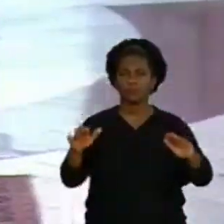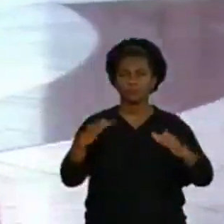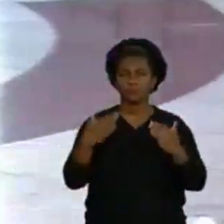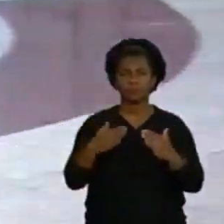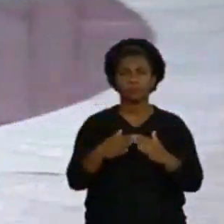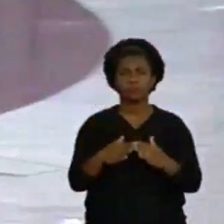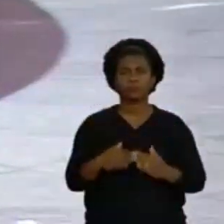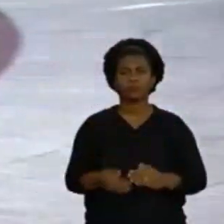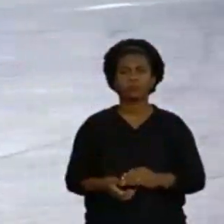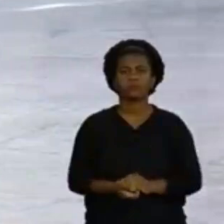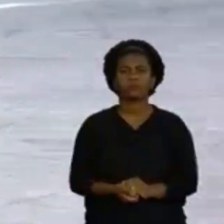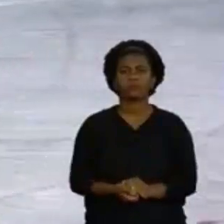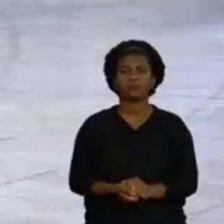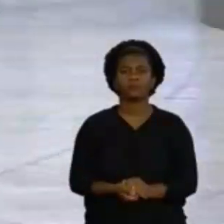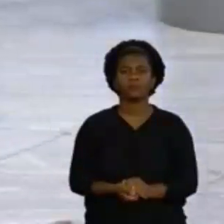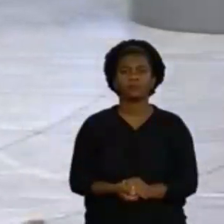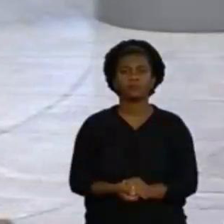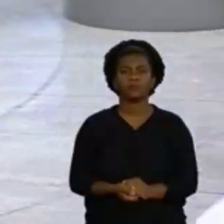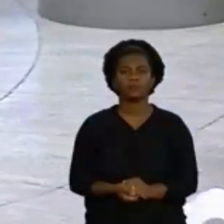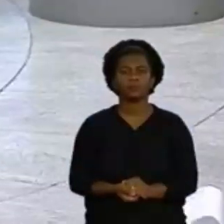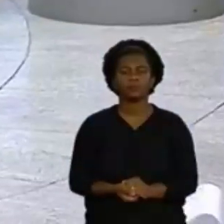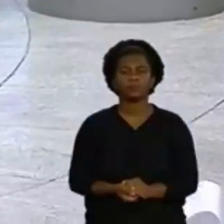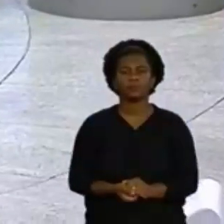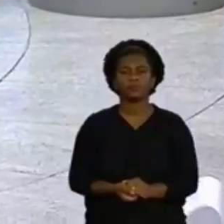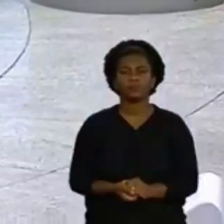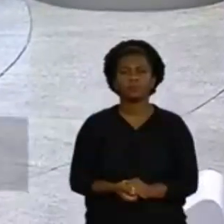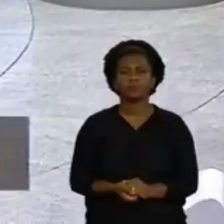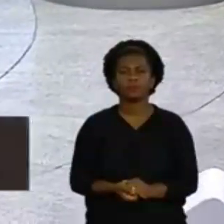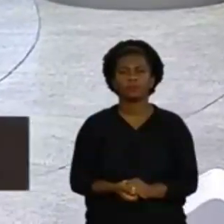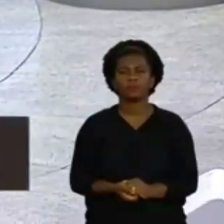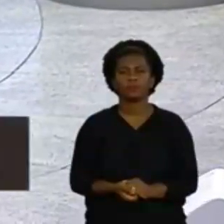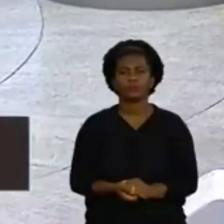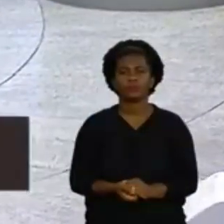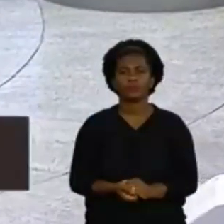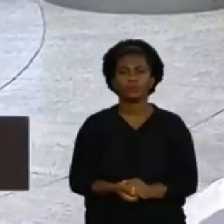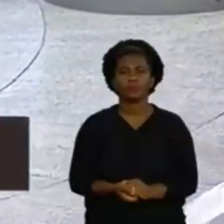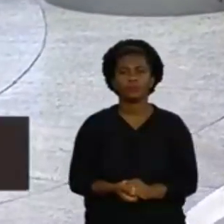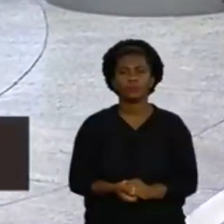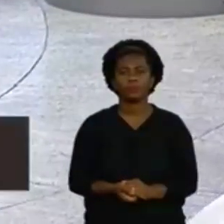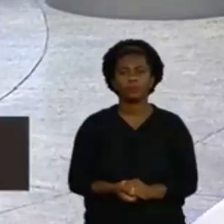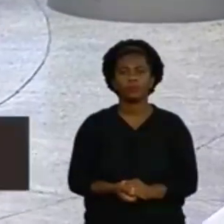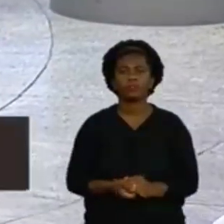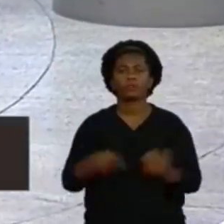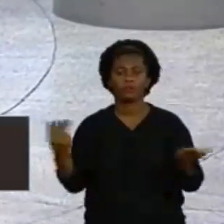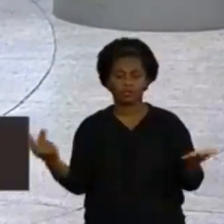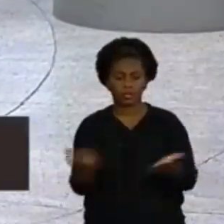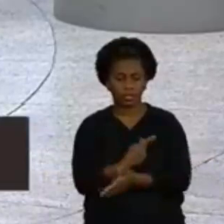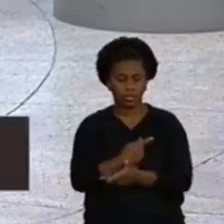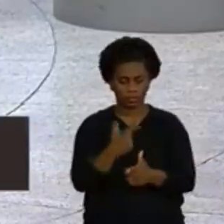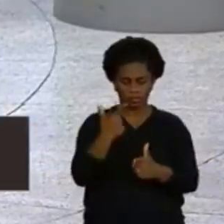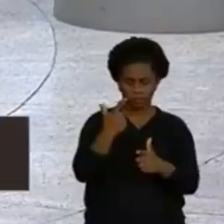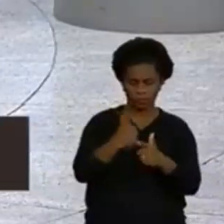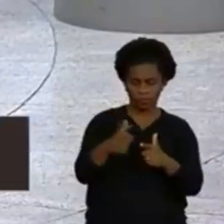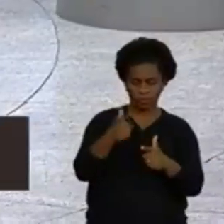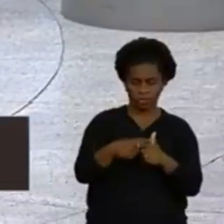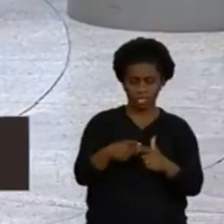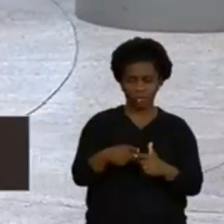favor. Quando surge um problema e sua fé